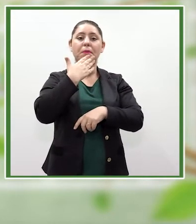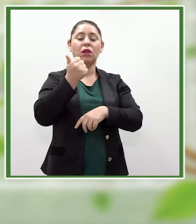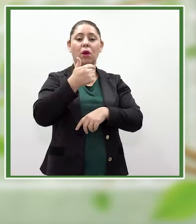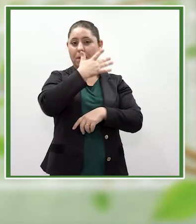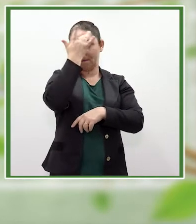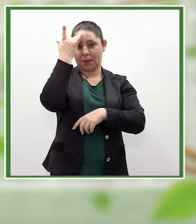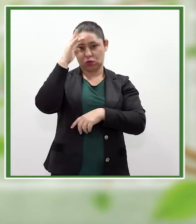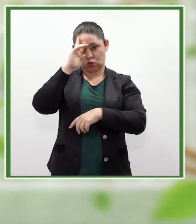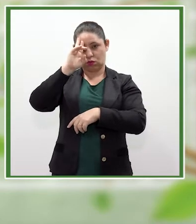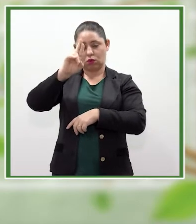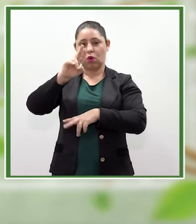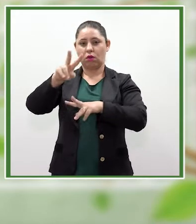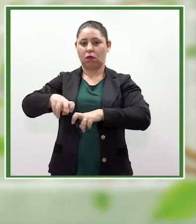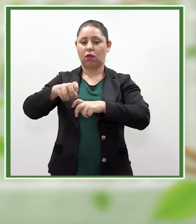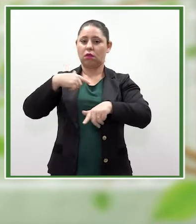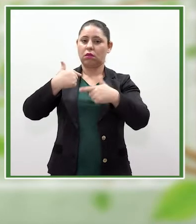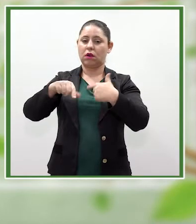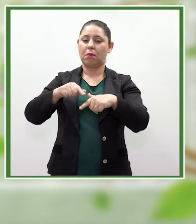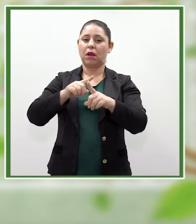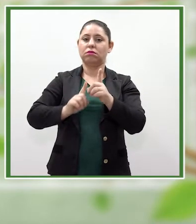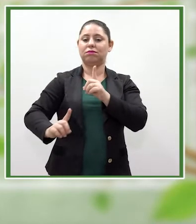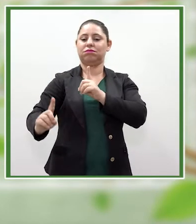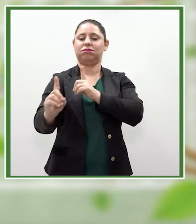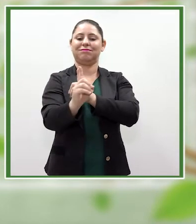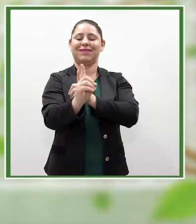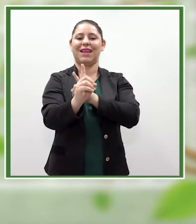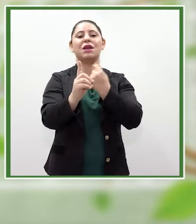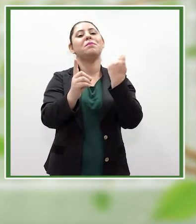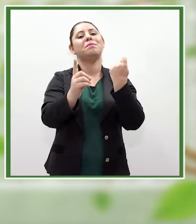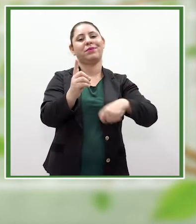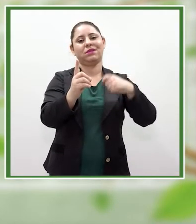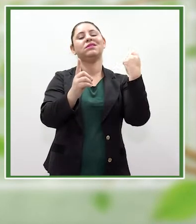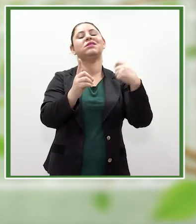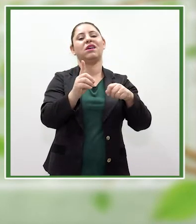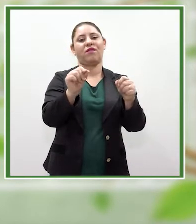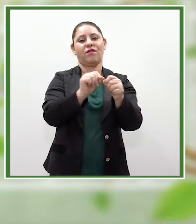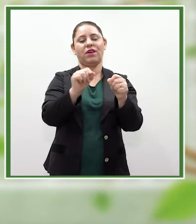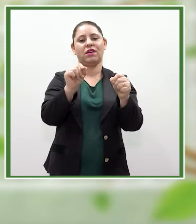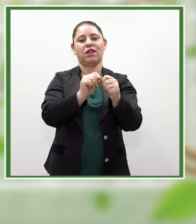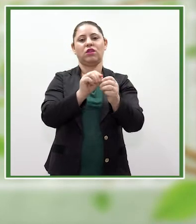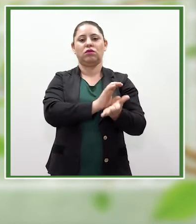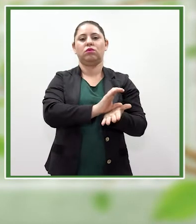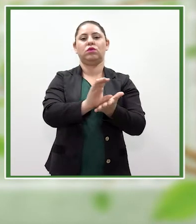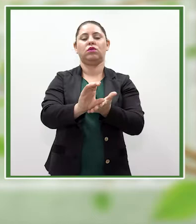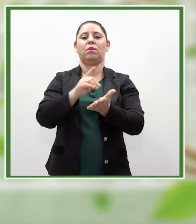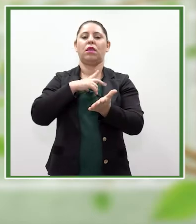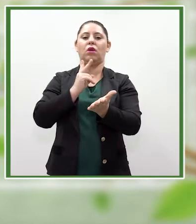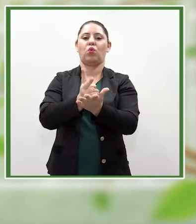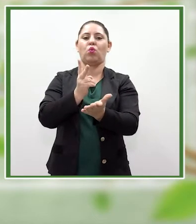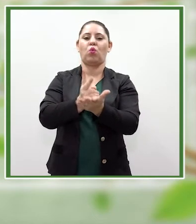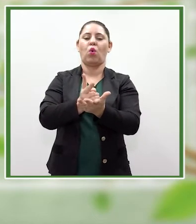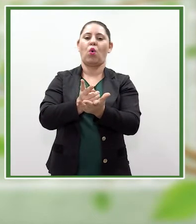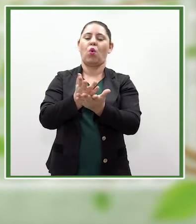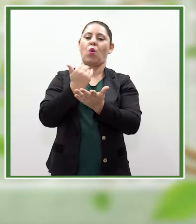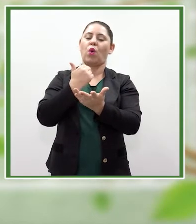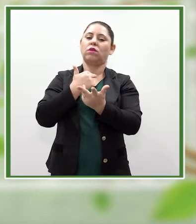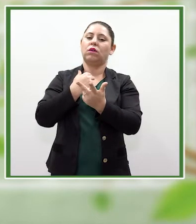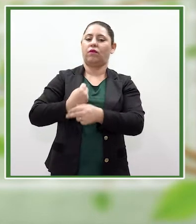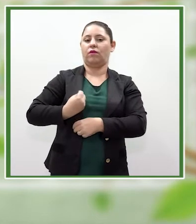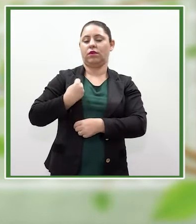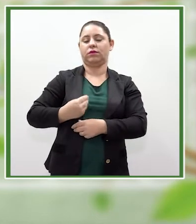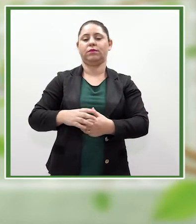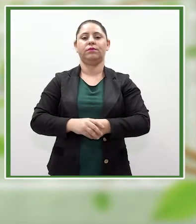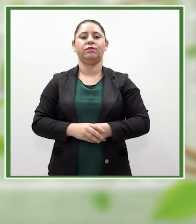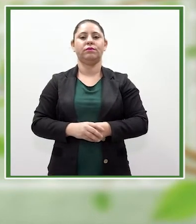fazer, né? Essa foto aqui é do início de 2000, mostrando então uma mesma condição, o mesmo clima, o